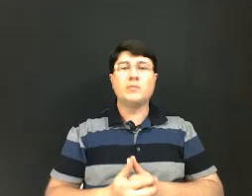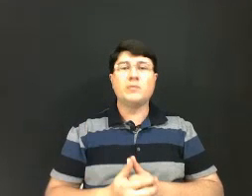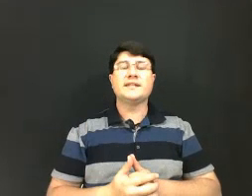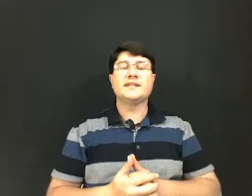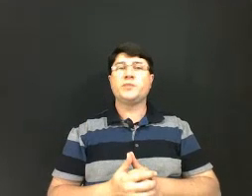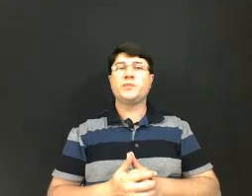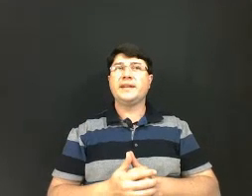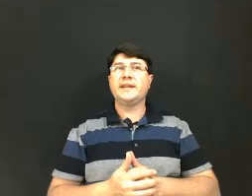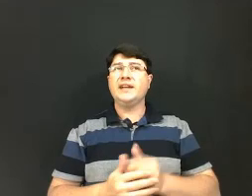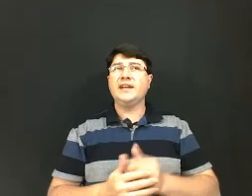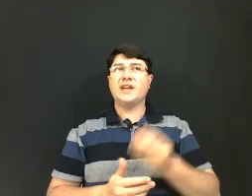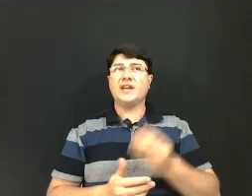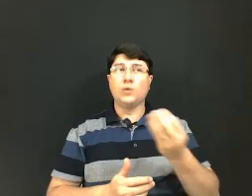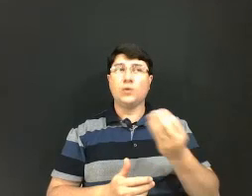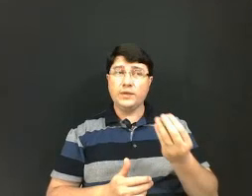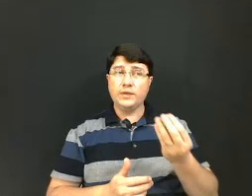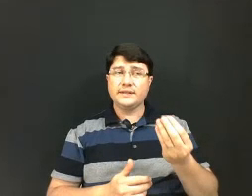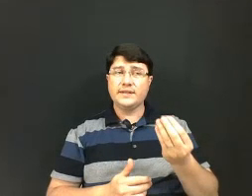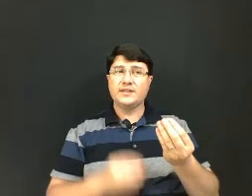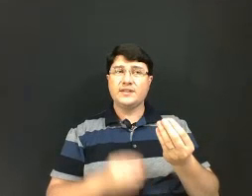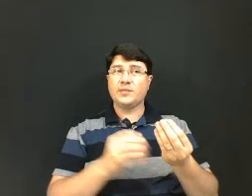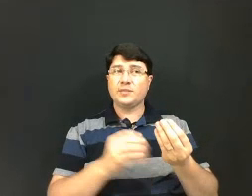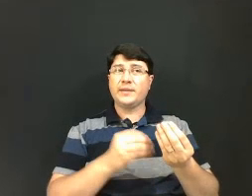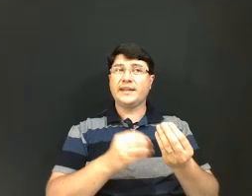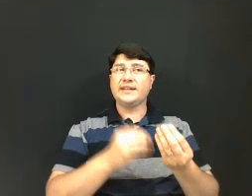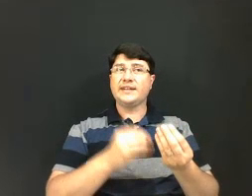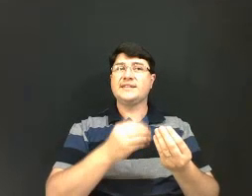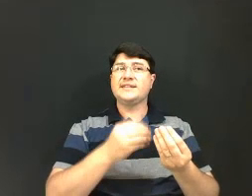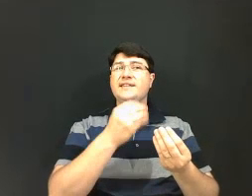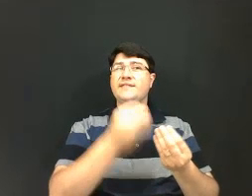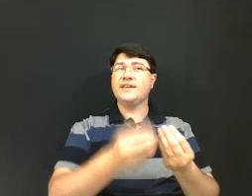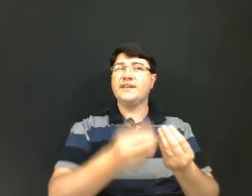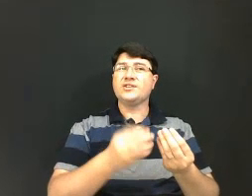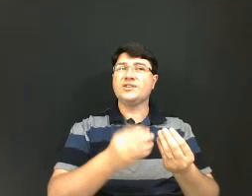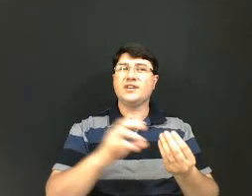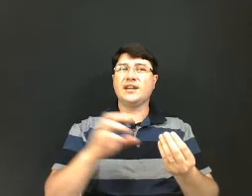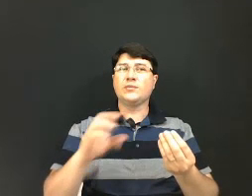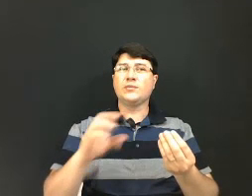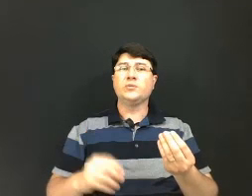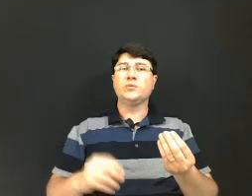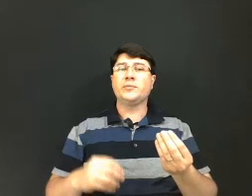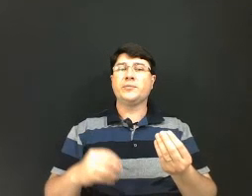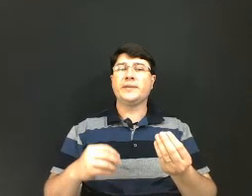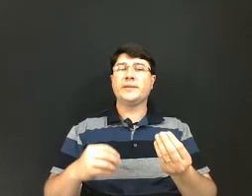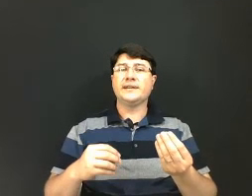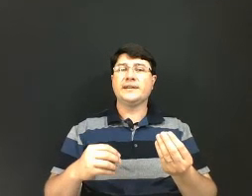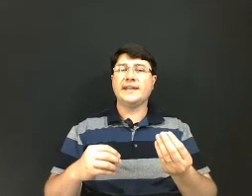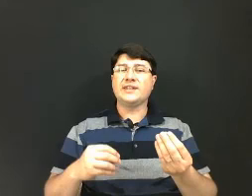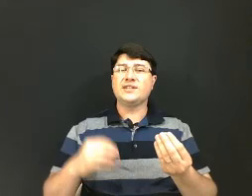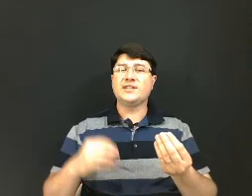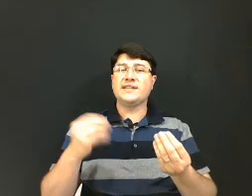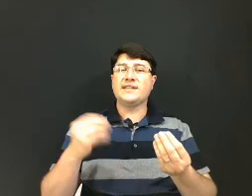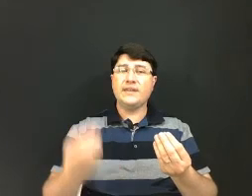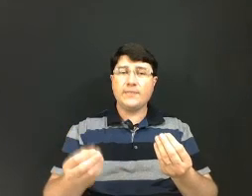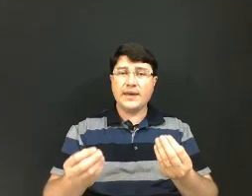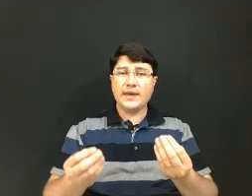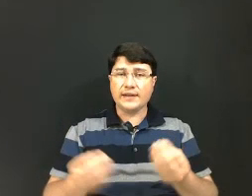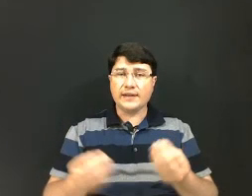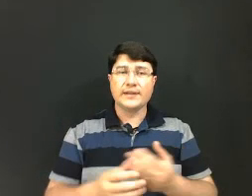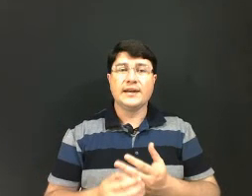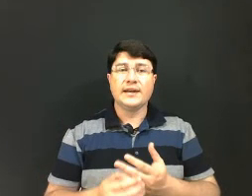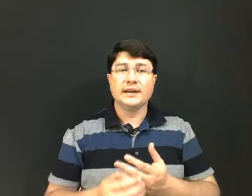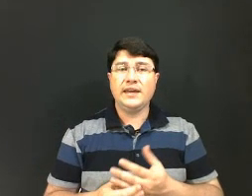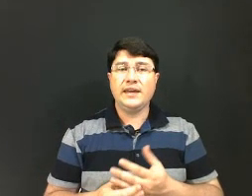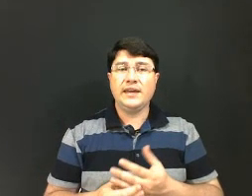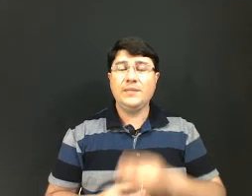No C, há uma mudança de propriedade. A luz tinha a propriedade de ser verde e ela mudou para a propriedade de ser